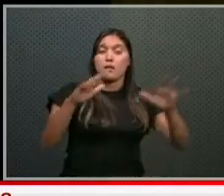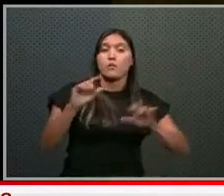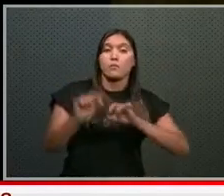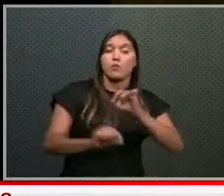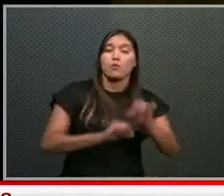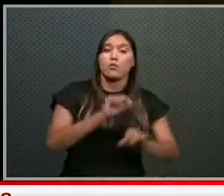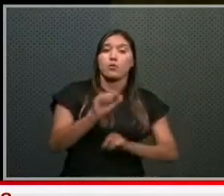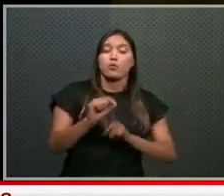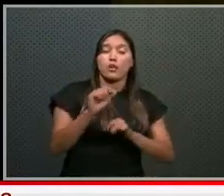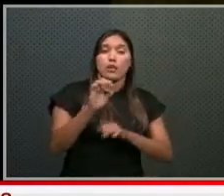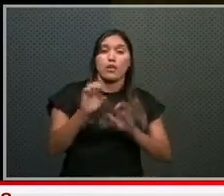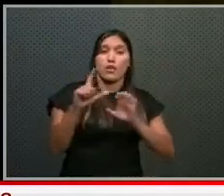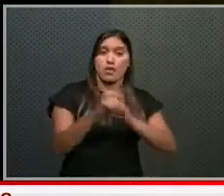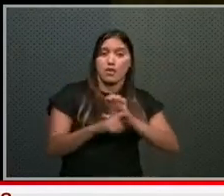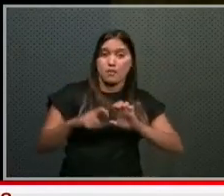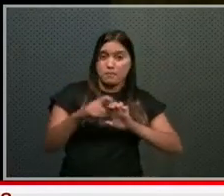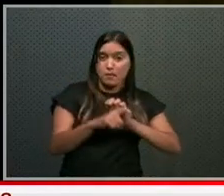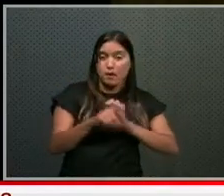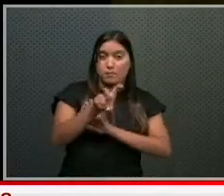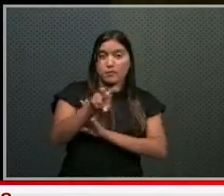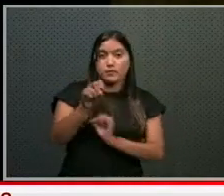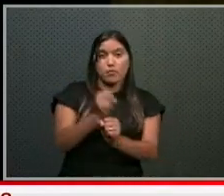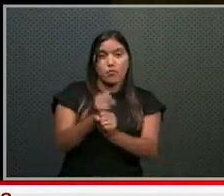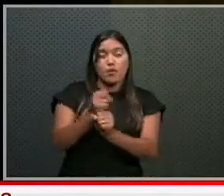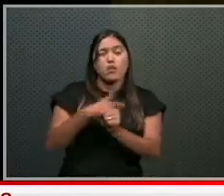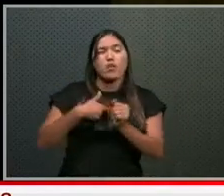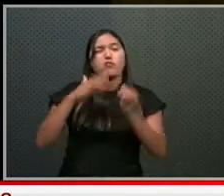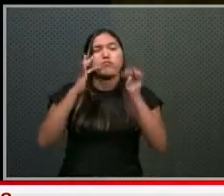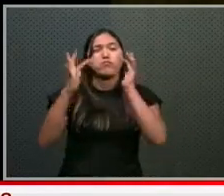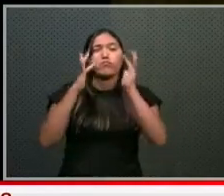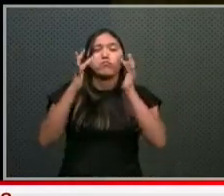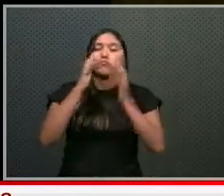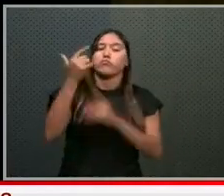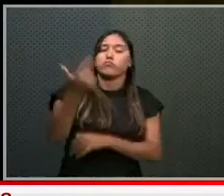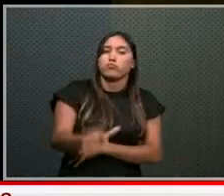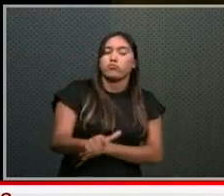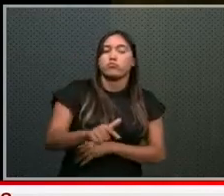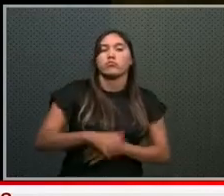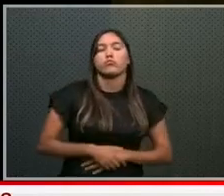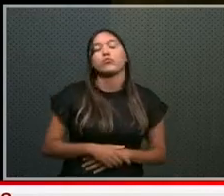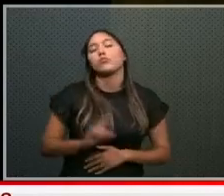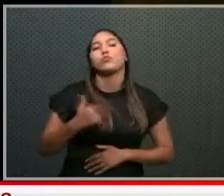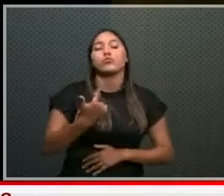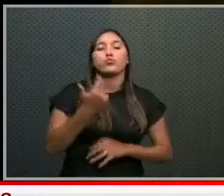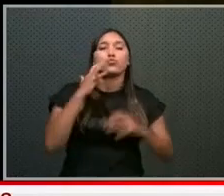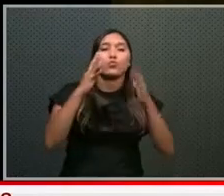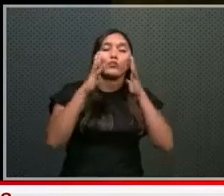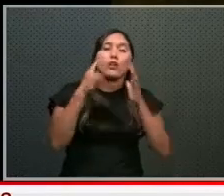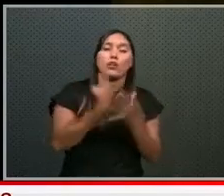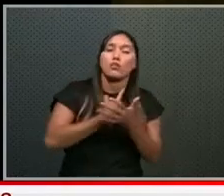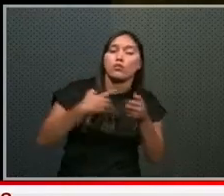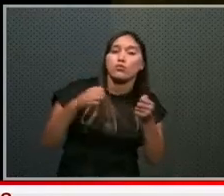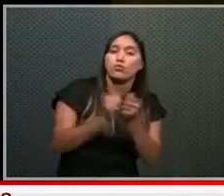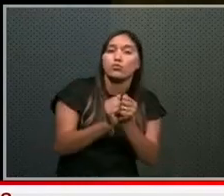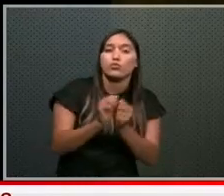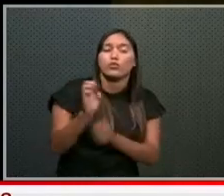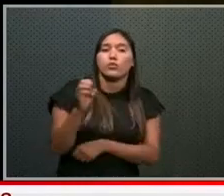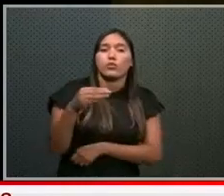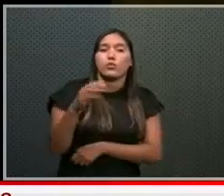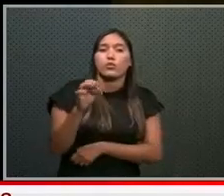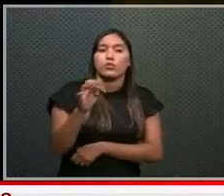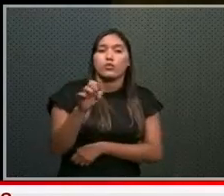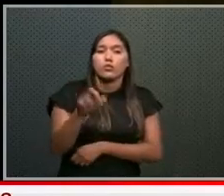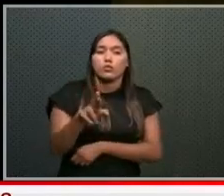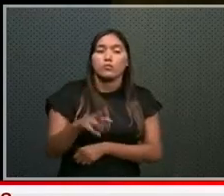Embrapa por 50 anos e quero que sonhar cada vez mais sonhar que a gente possa estar junto com a nossa irmã Teca Nossa